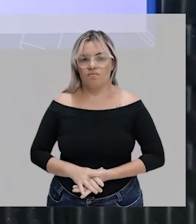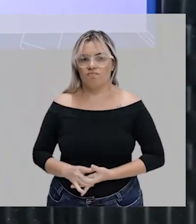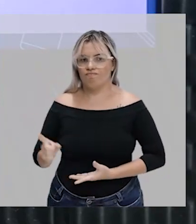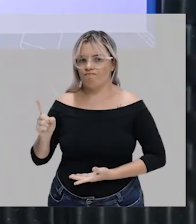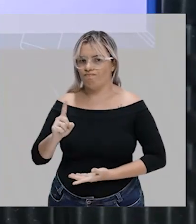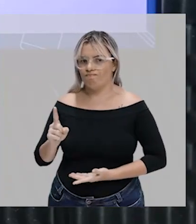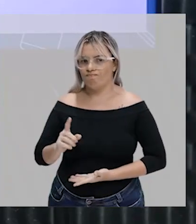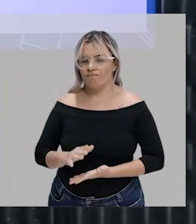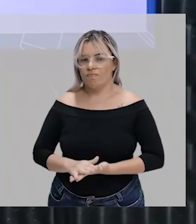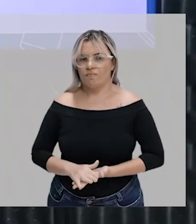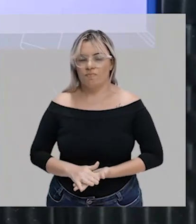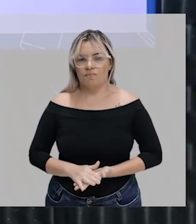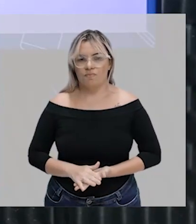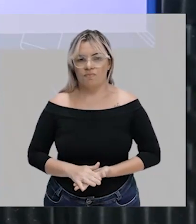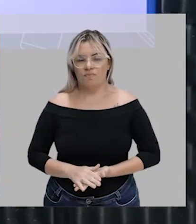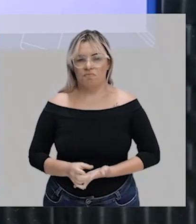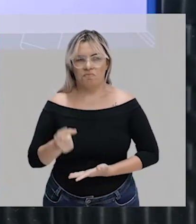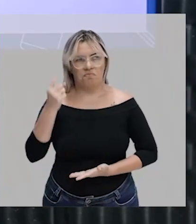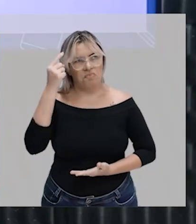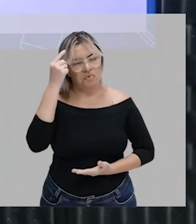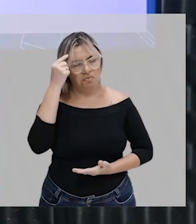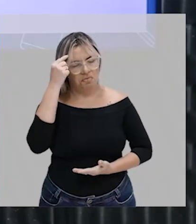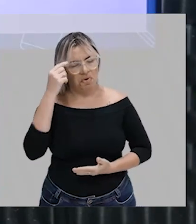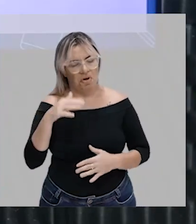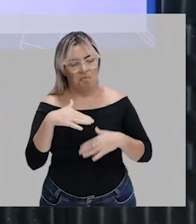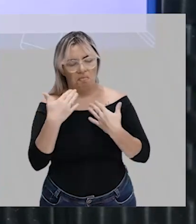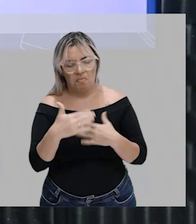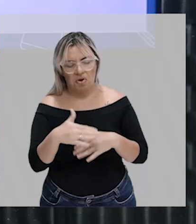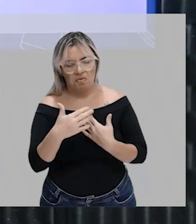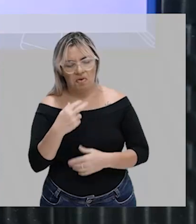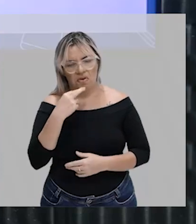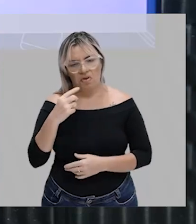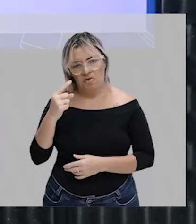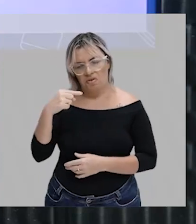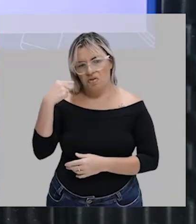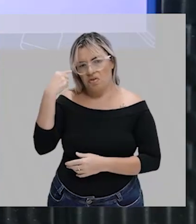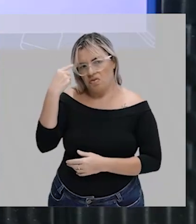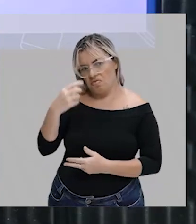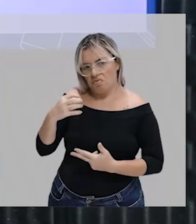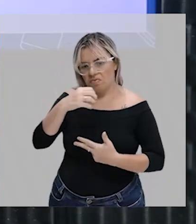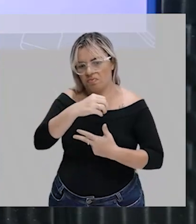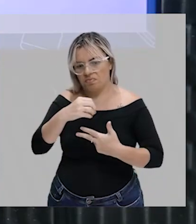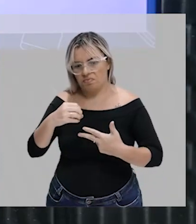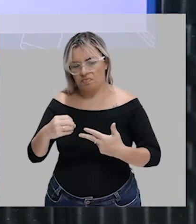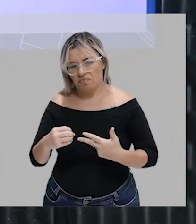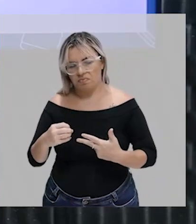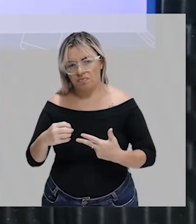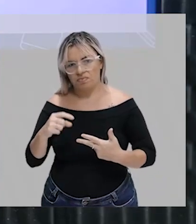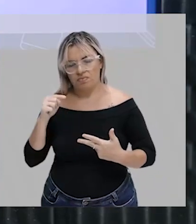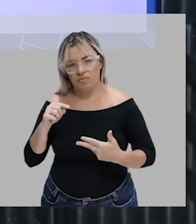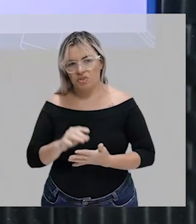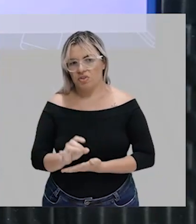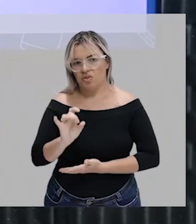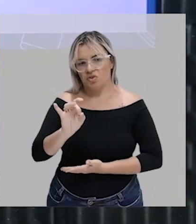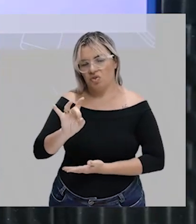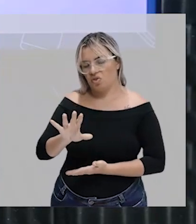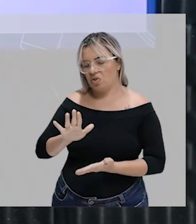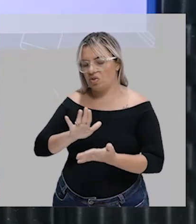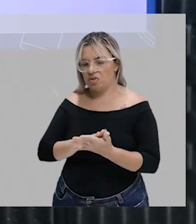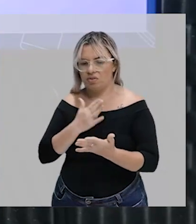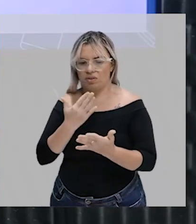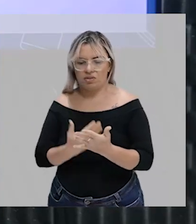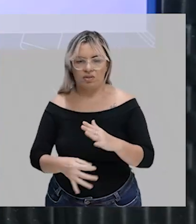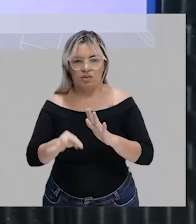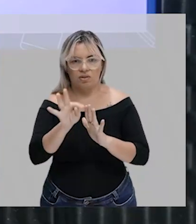que a prova de espanhol, a prova de línguas do Enem, são só interpretação